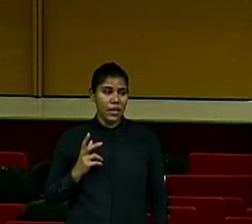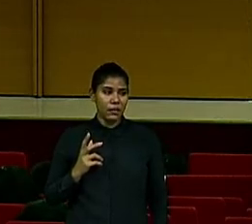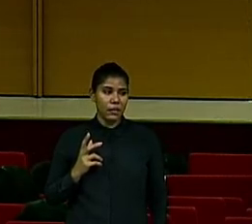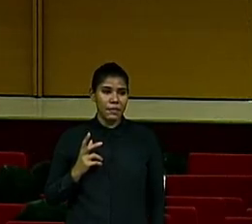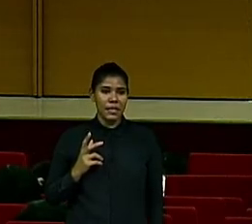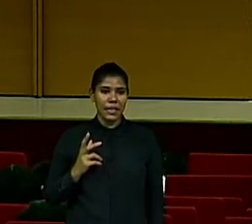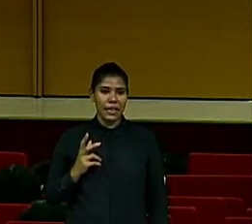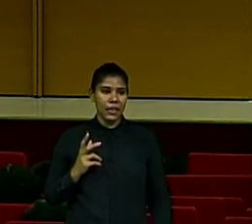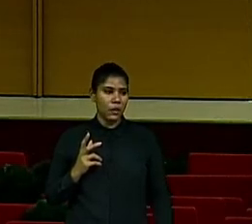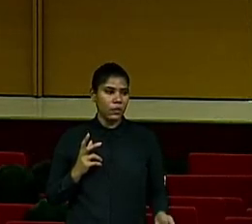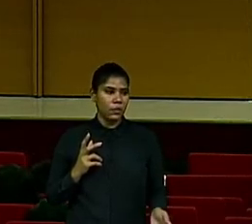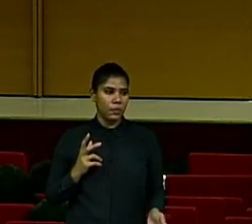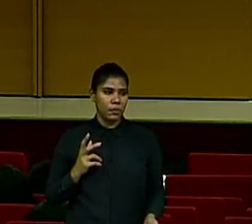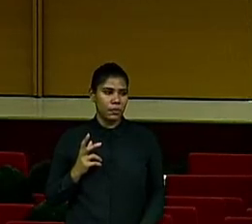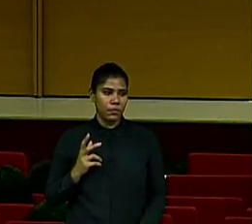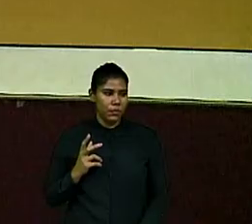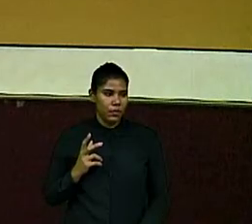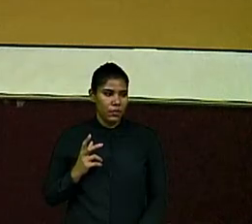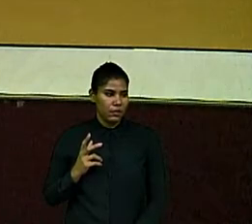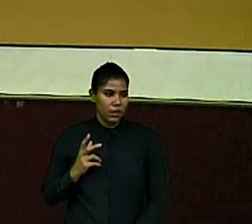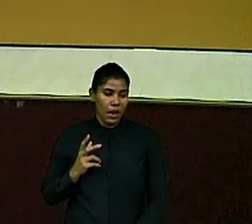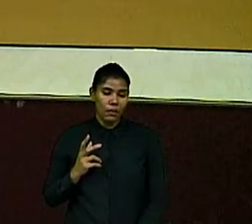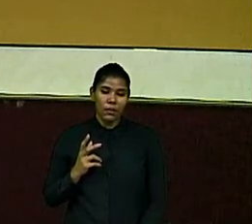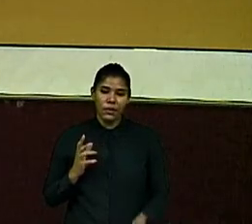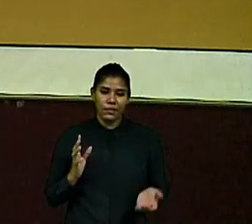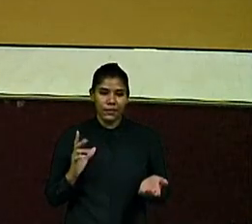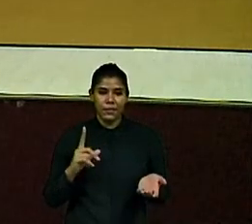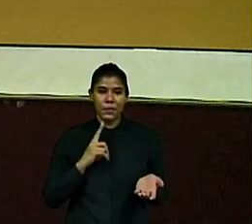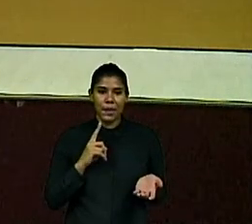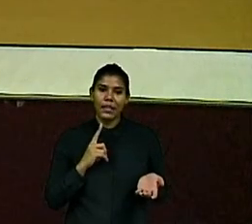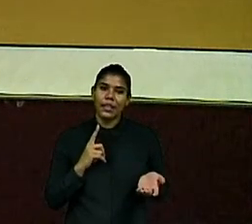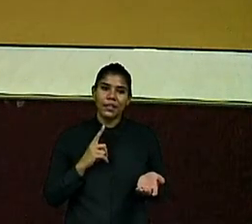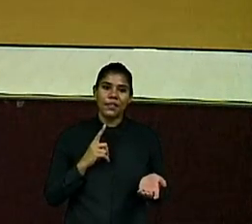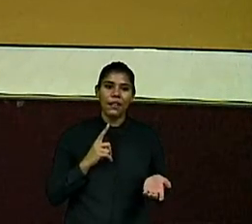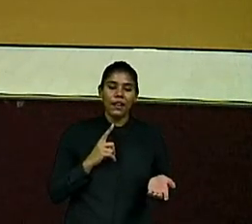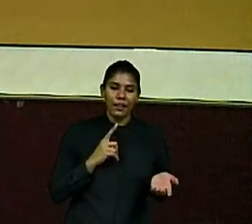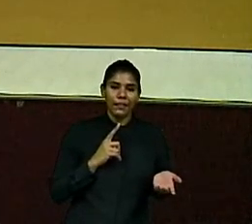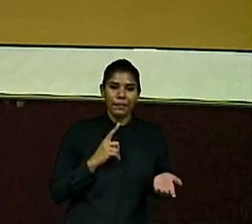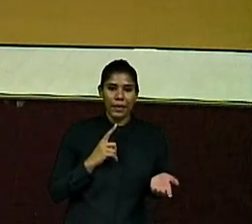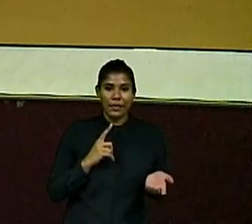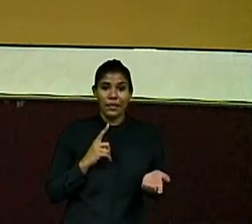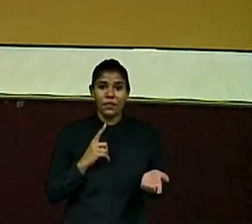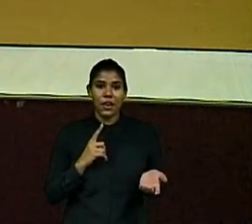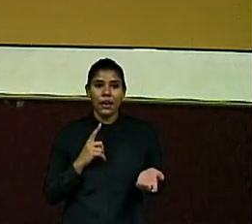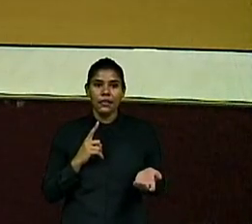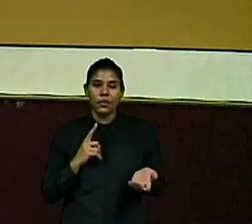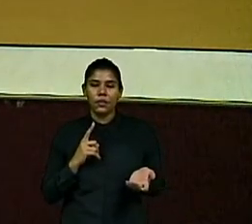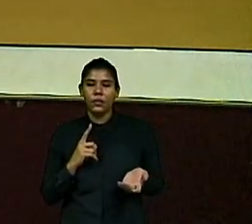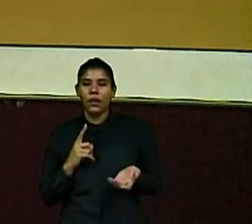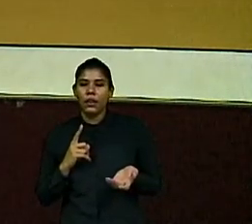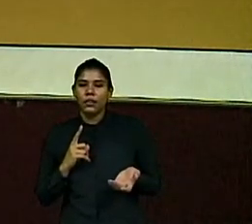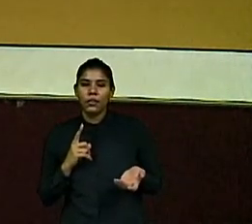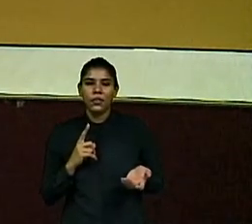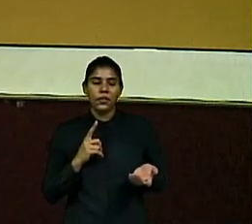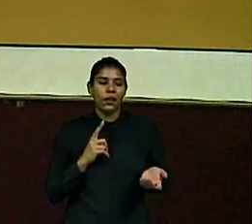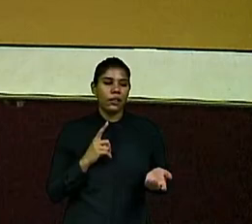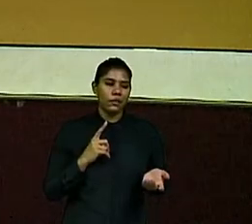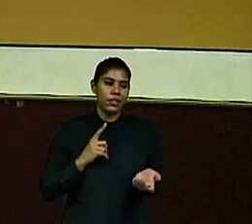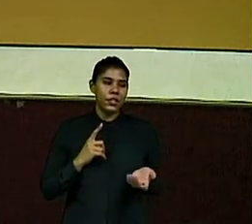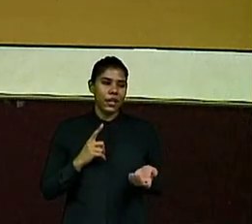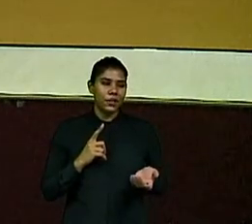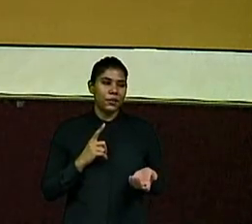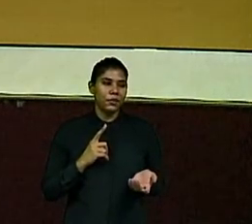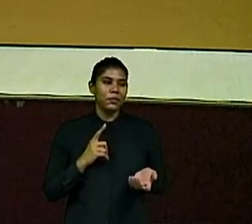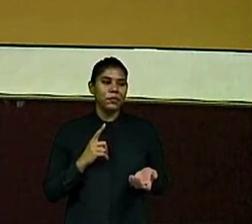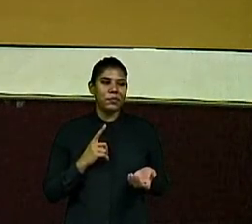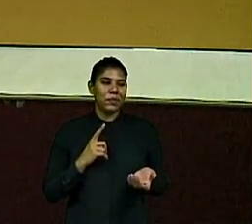quando você tá com dengue e depende muito como o teu corpo reage por isso que é importante beber água repousar porque se você não